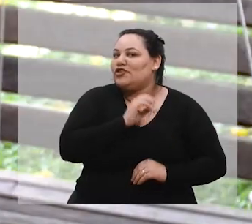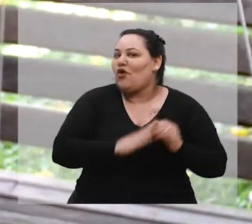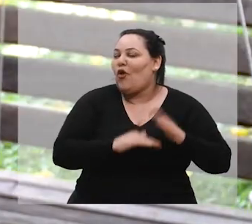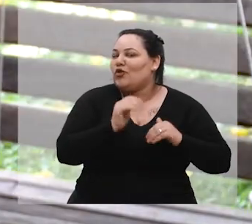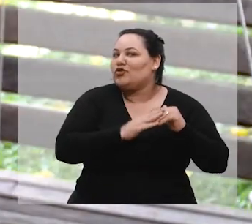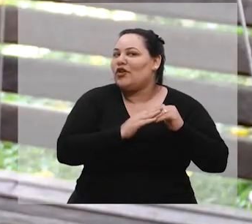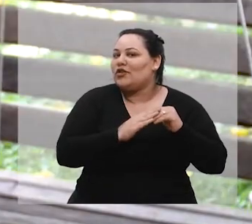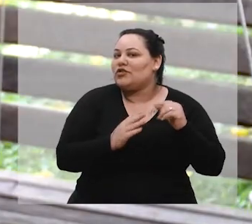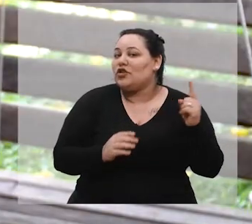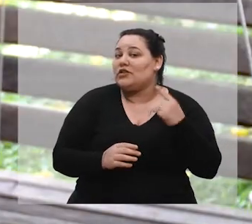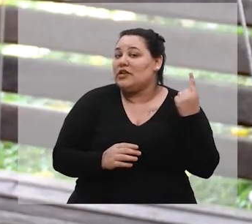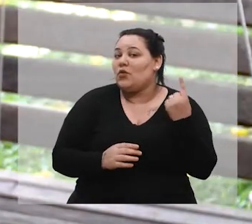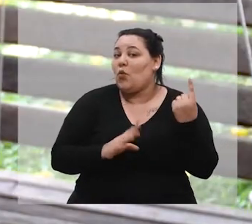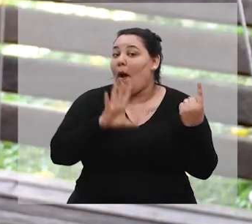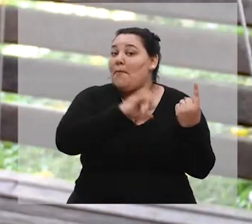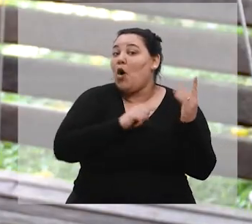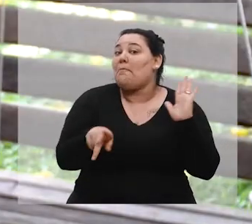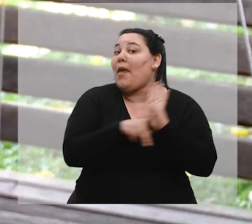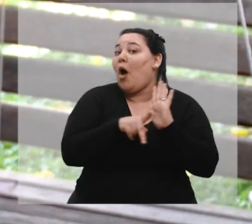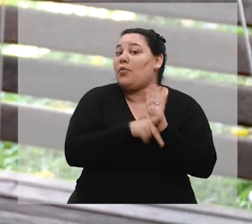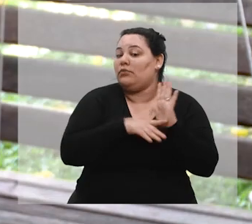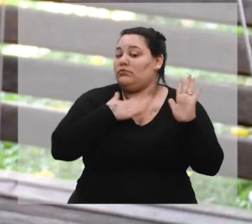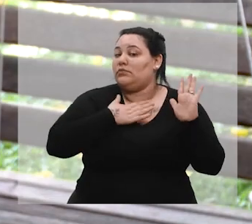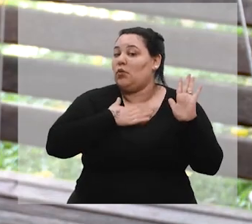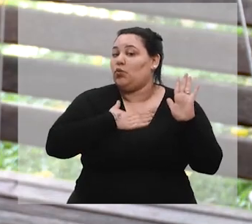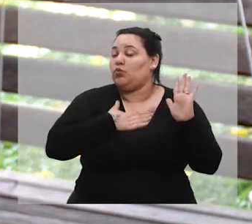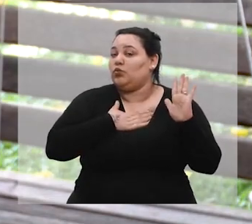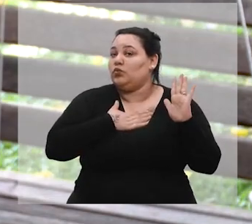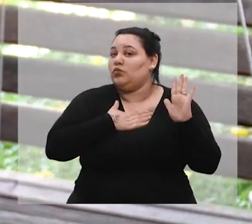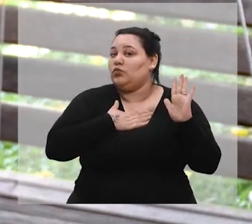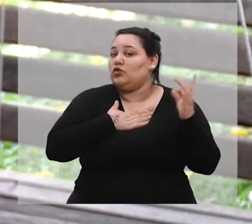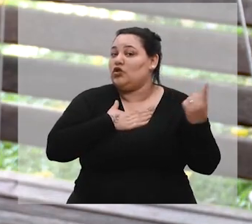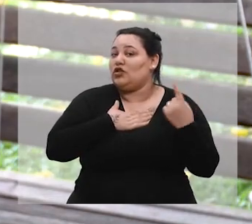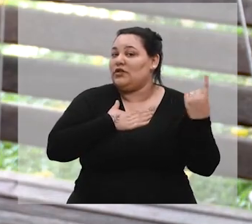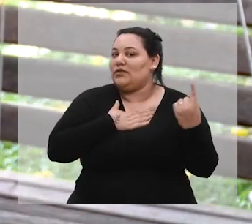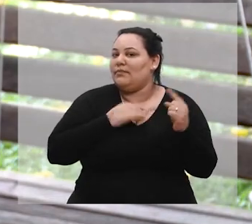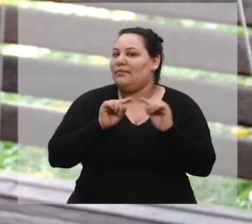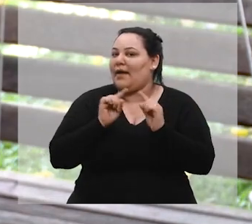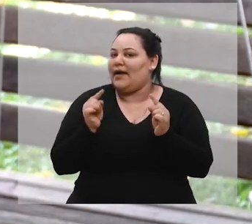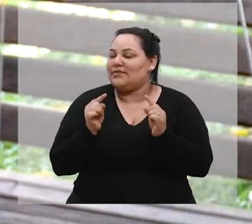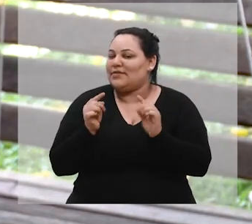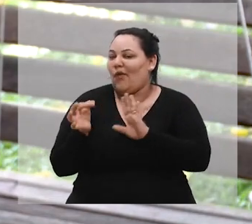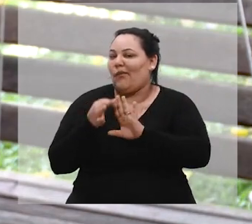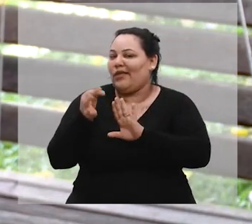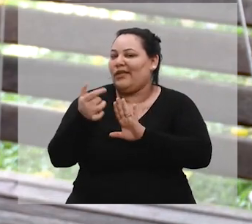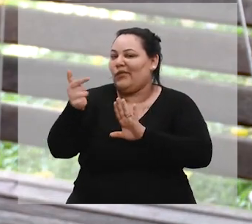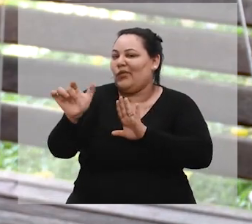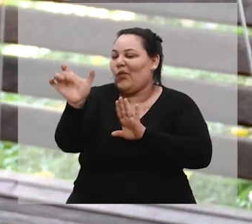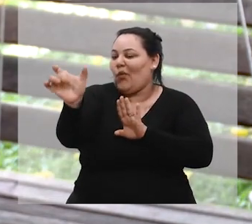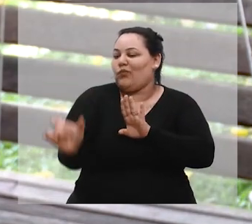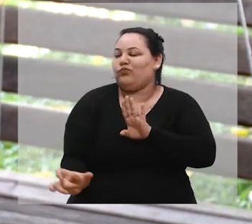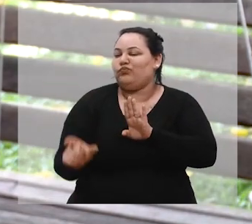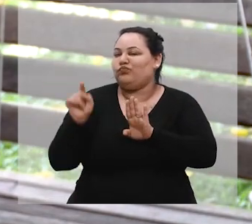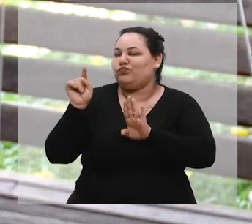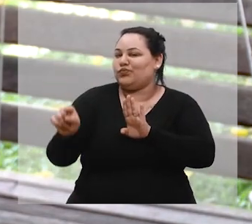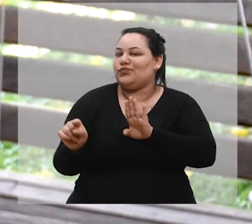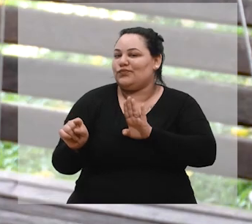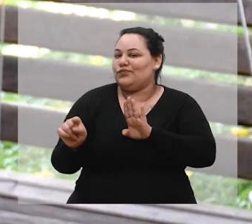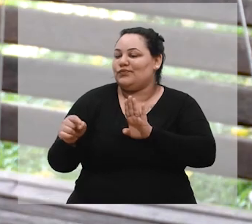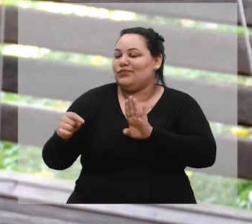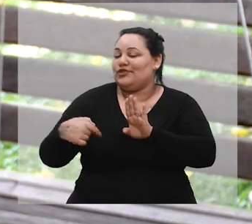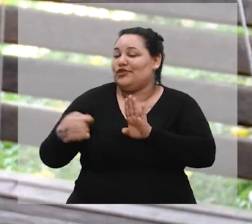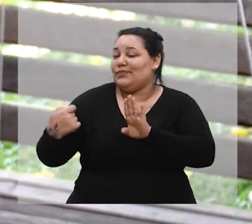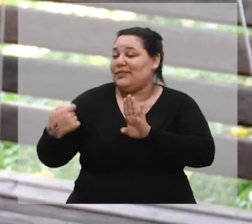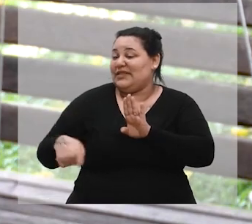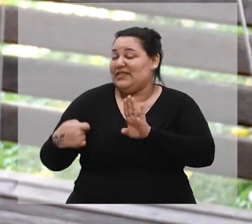sozinhos, né? O amor próprio. A gente constrói sozinhos, mas também a partir da visão do outro. A gente, então, precisa do outro para